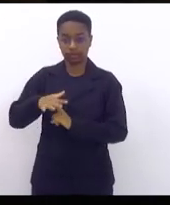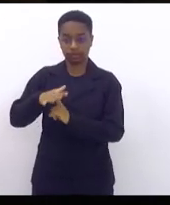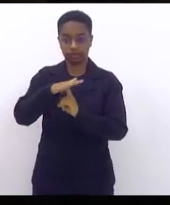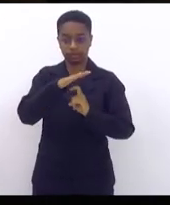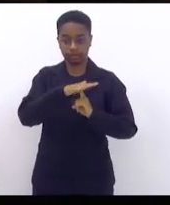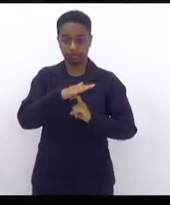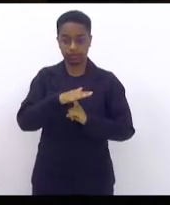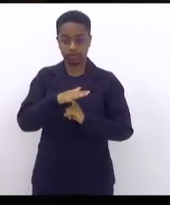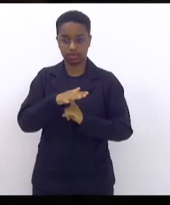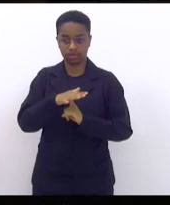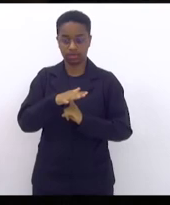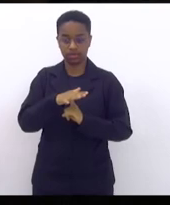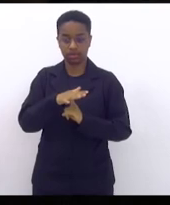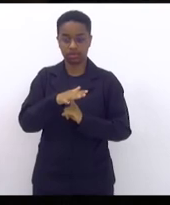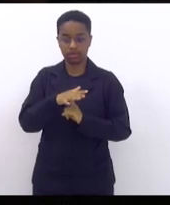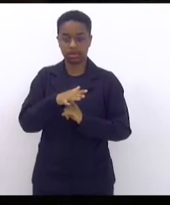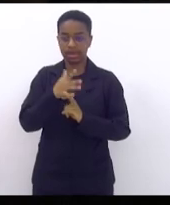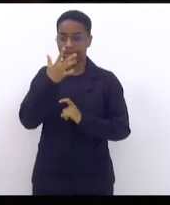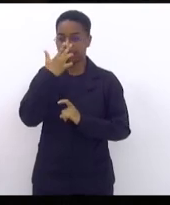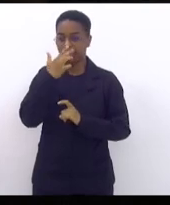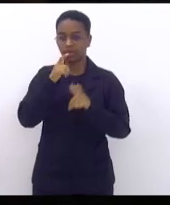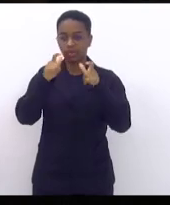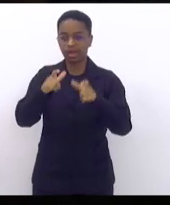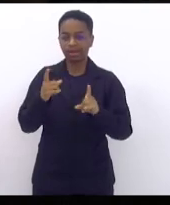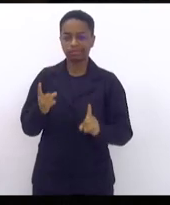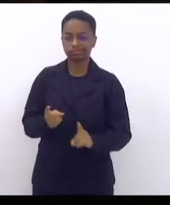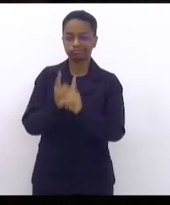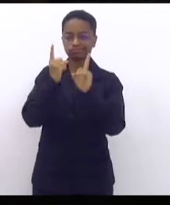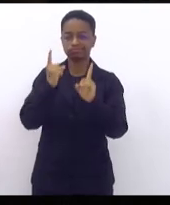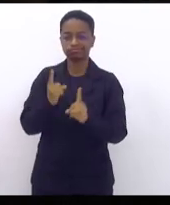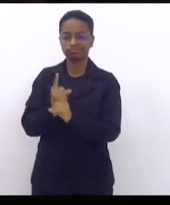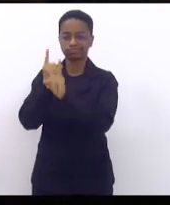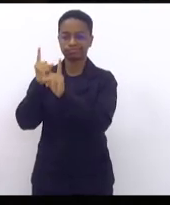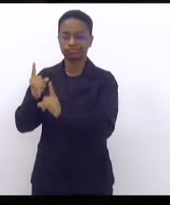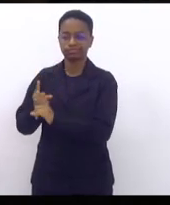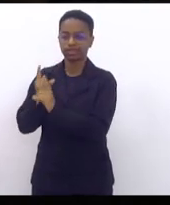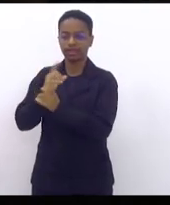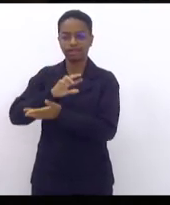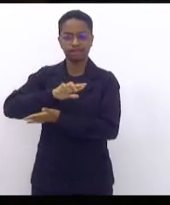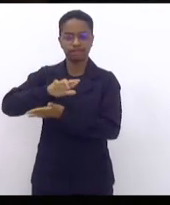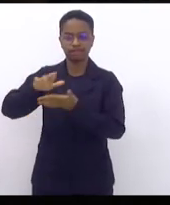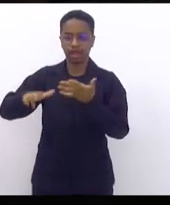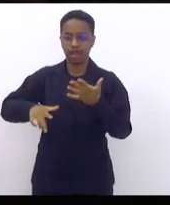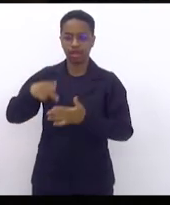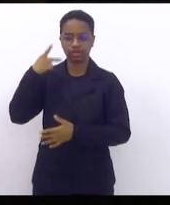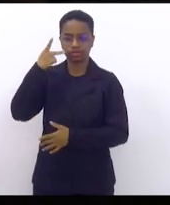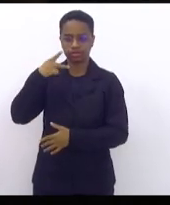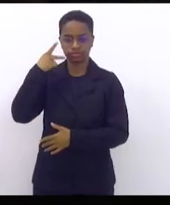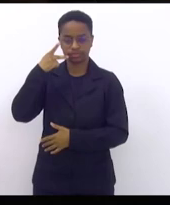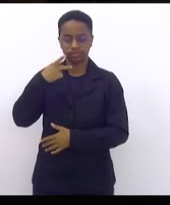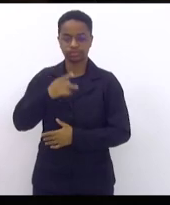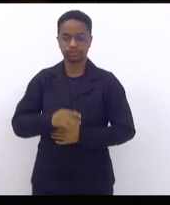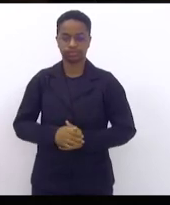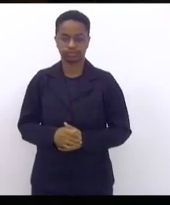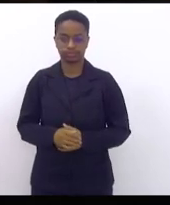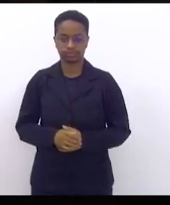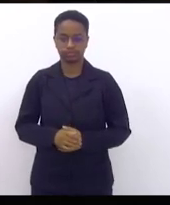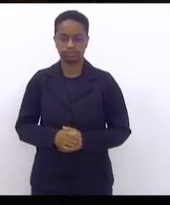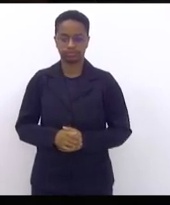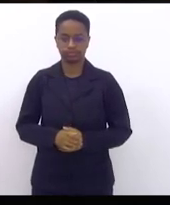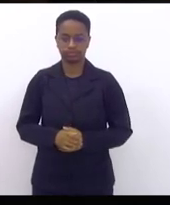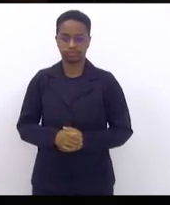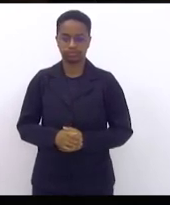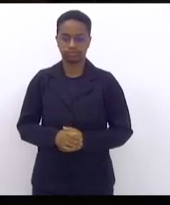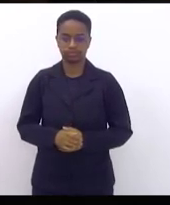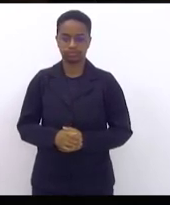Cristóvão, é quase um ponto de encontro dos mais diversos políticos e